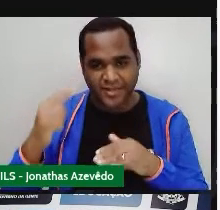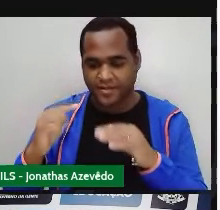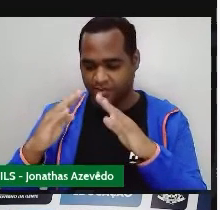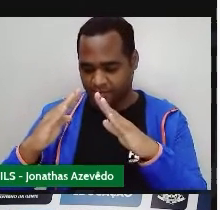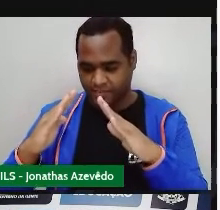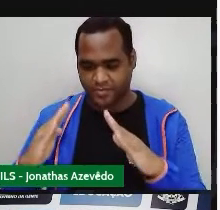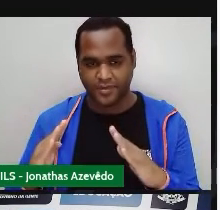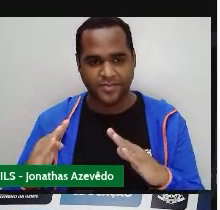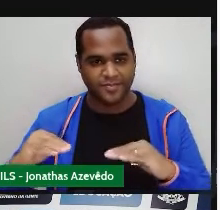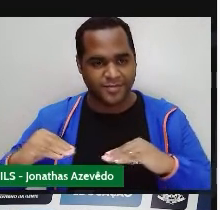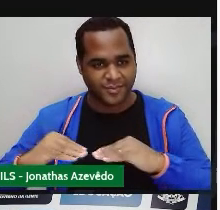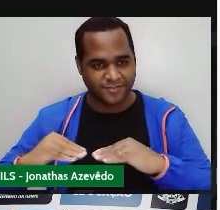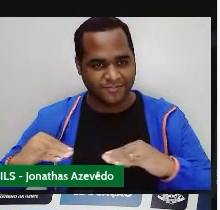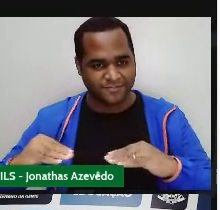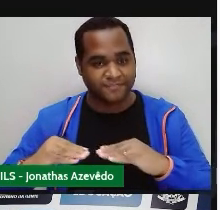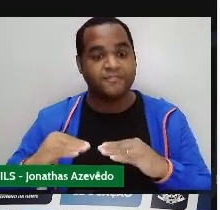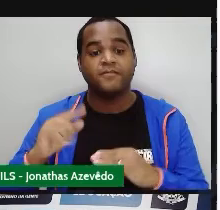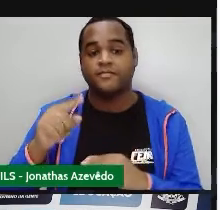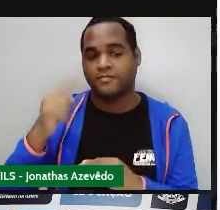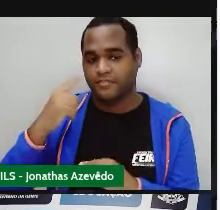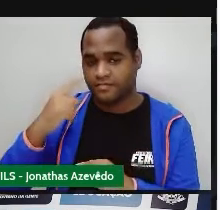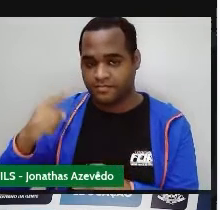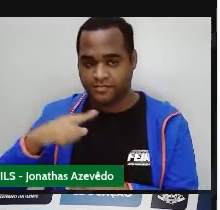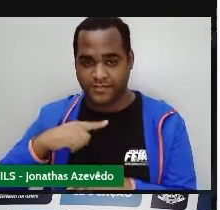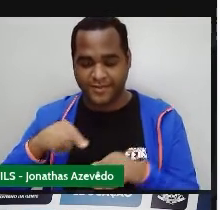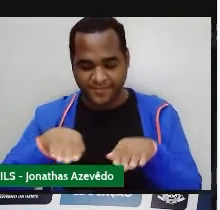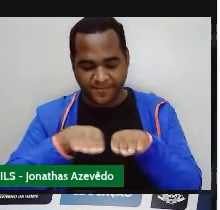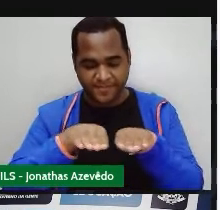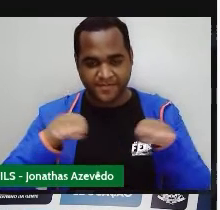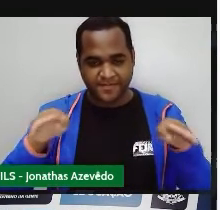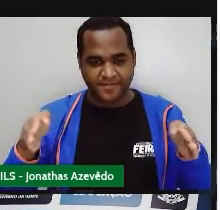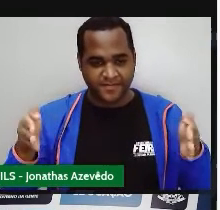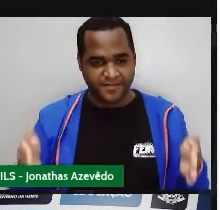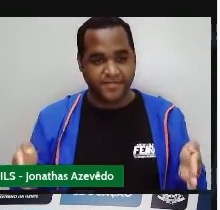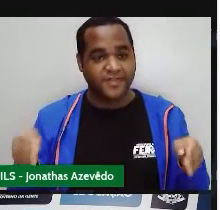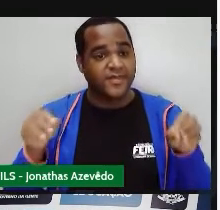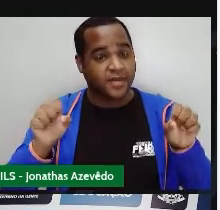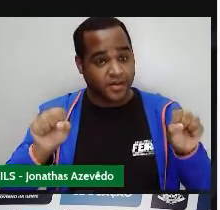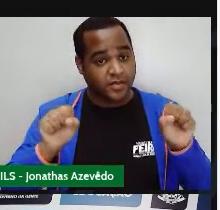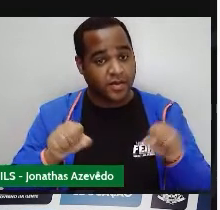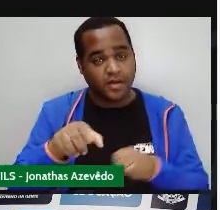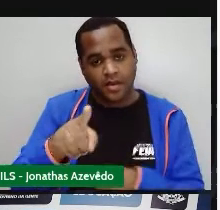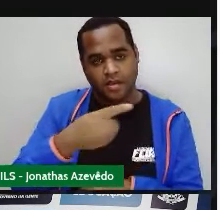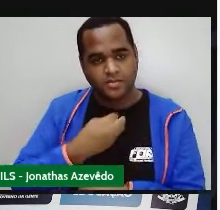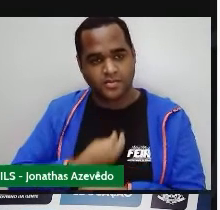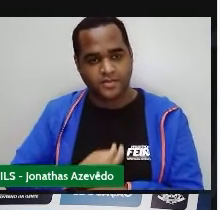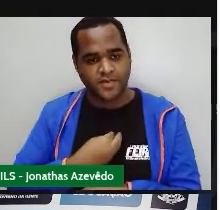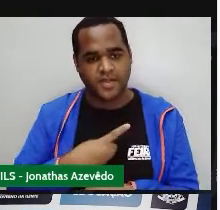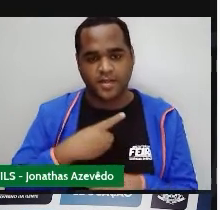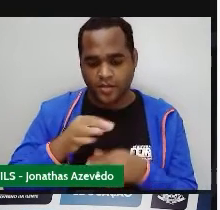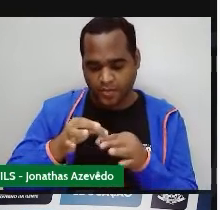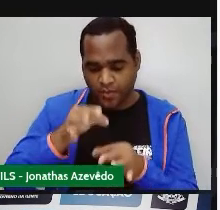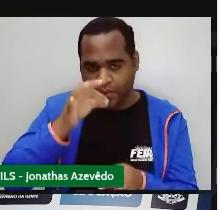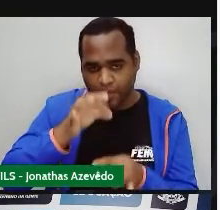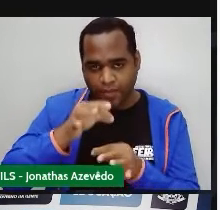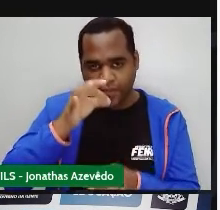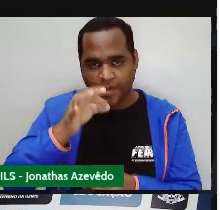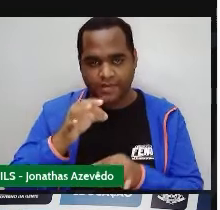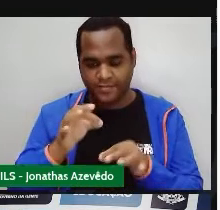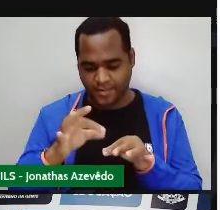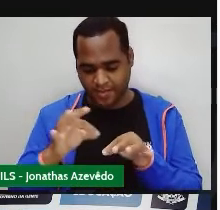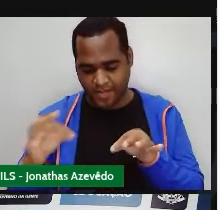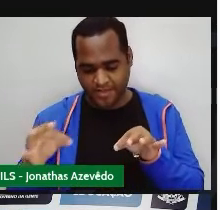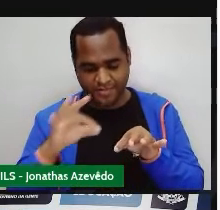Observe Como tá aí nessa imagem né onde nessa mesa foi feita ali um cubo né com alguns canudinhos um cubo